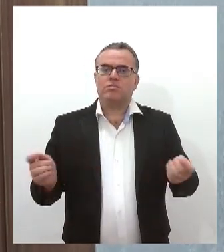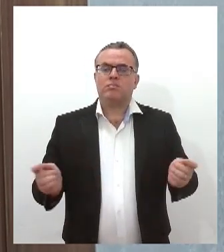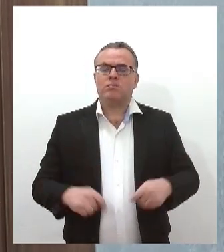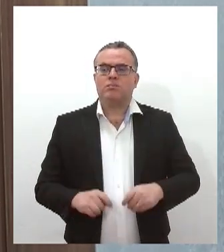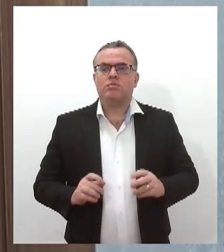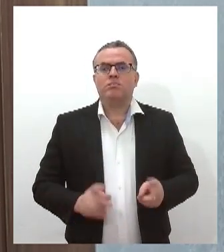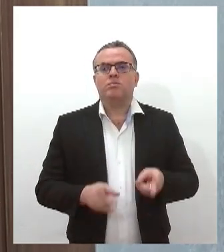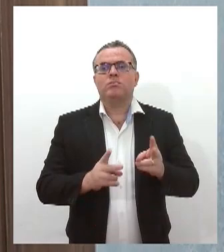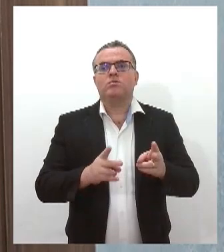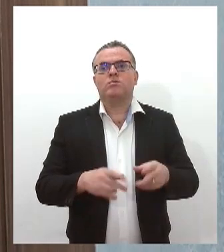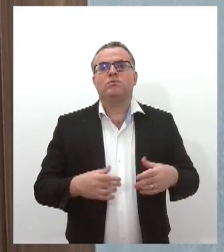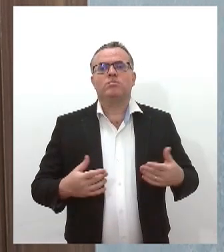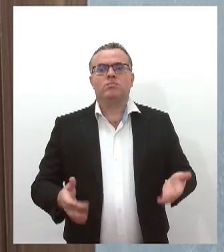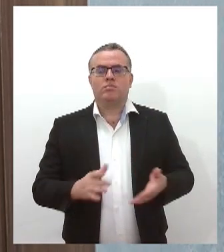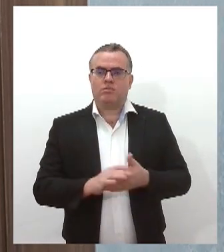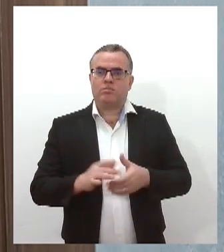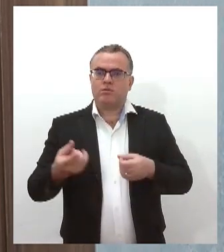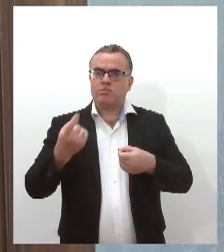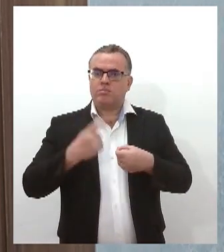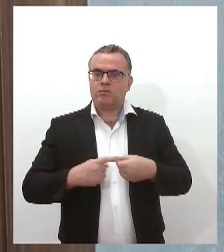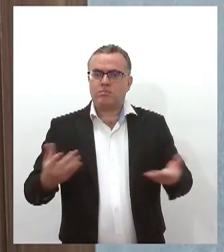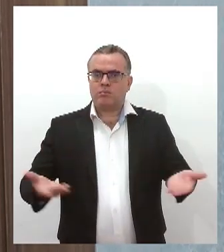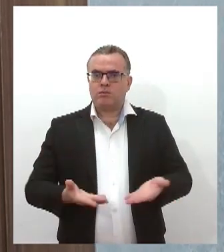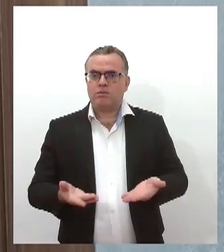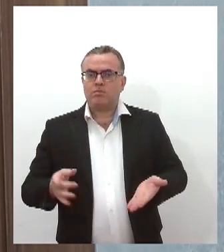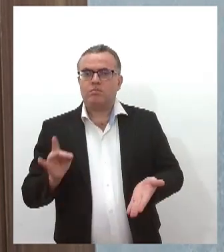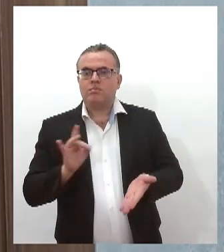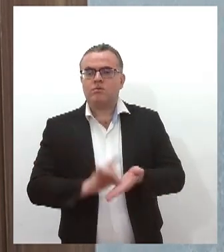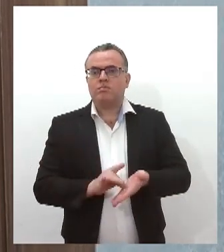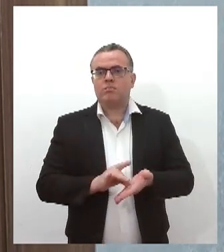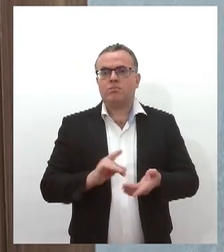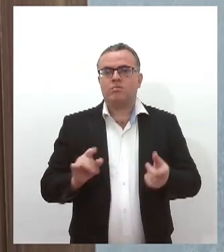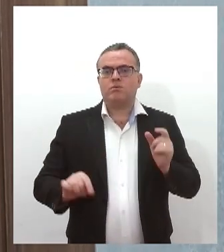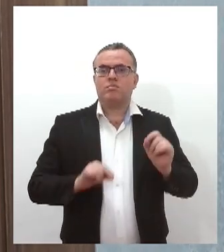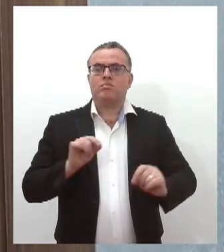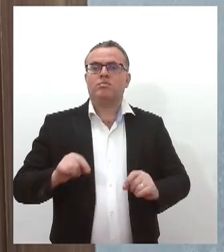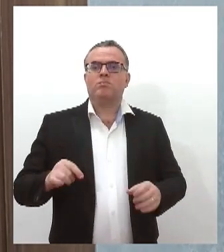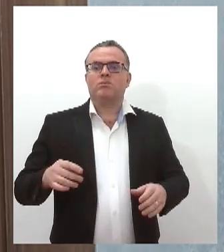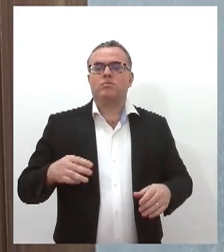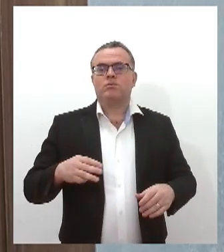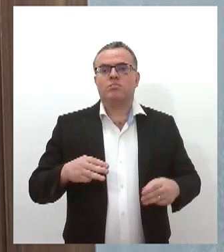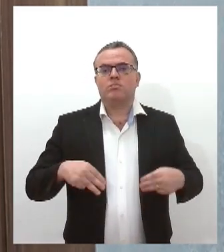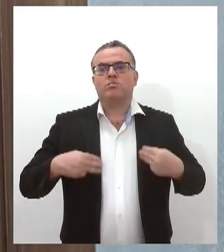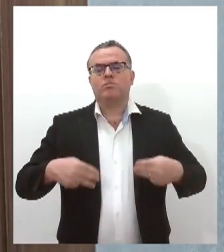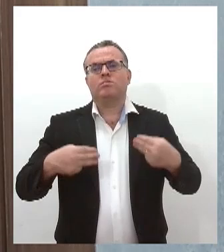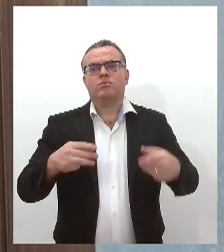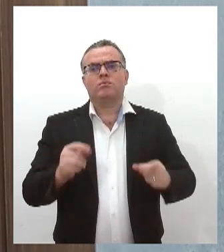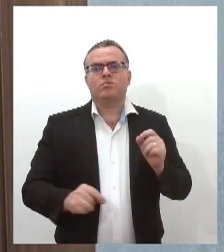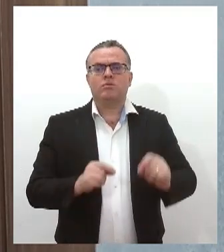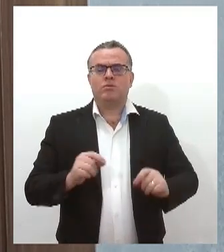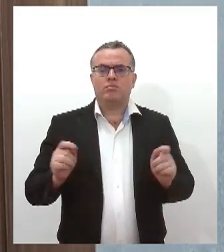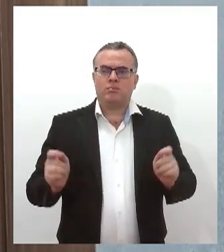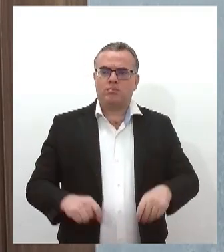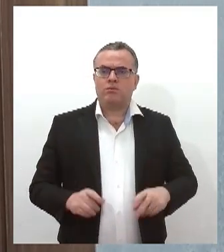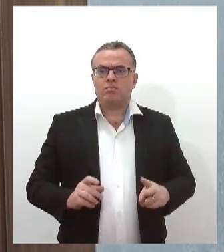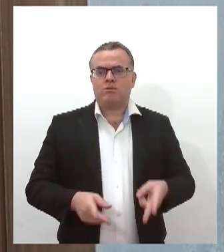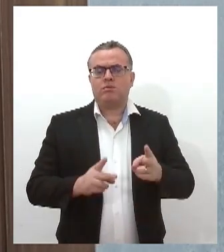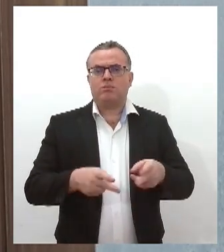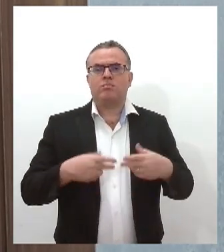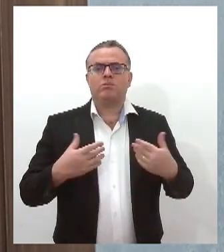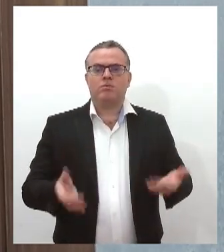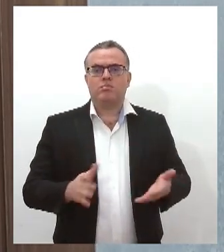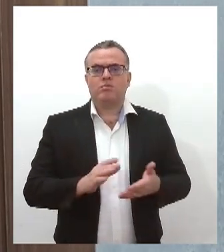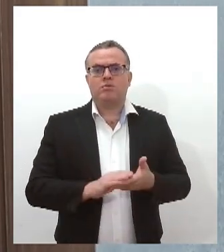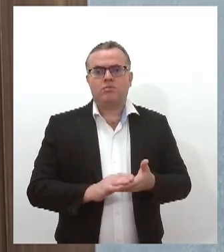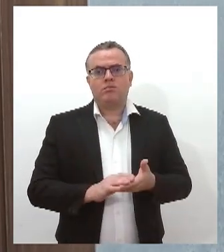e foi retornado agora, na verdade. Jader Filho é o ministro das Cidades, lá do Pará. Já pedimos assessoria da UNALI para entrar em